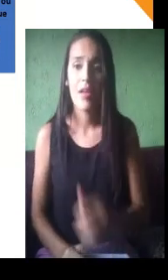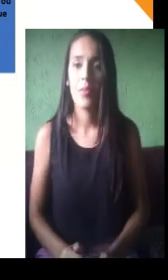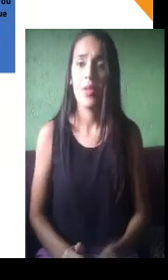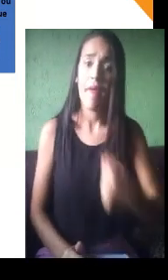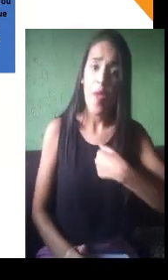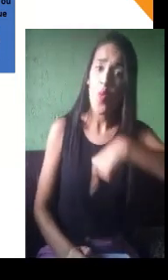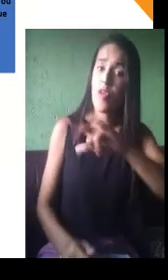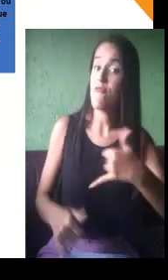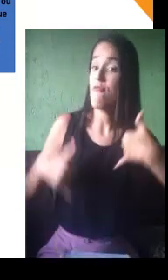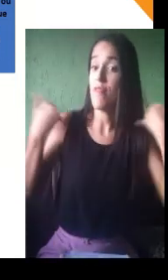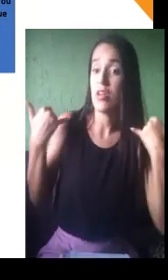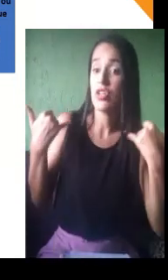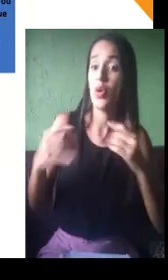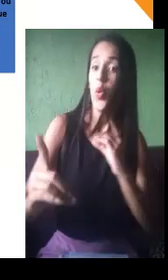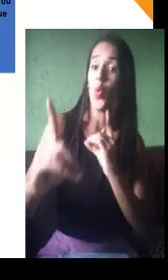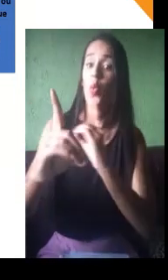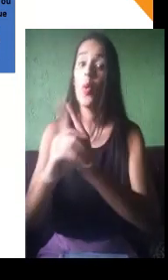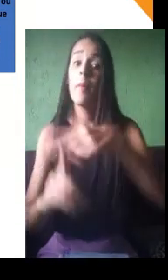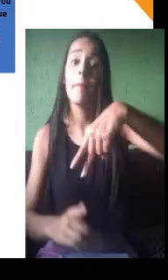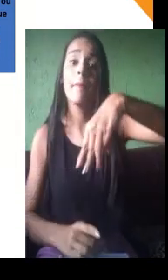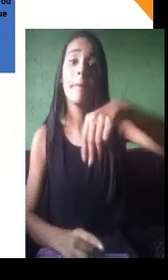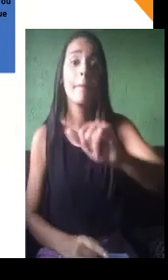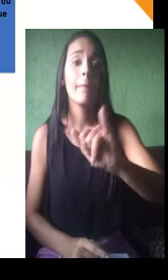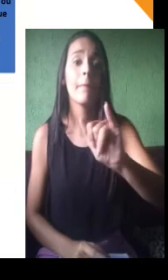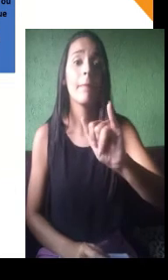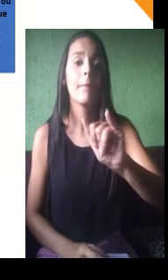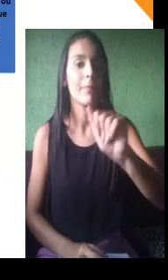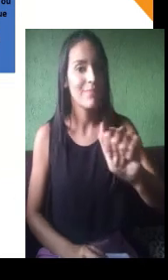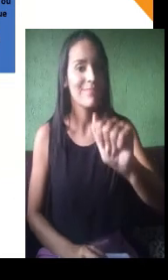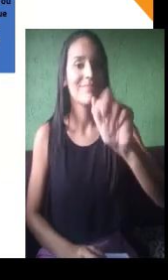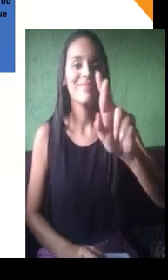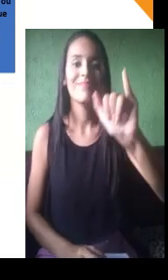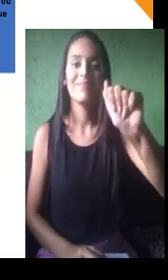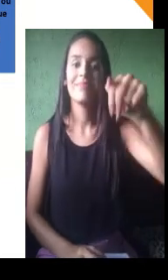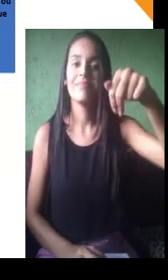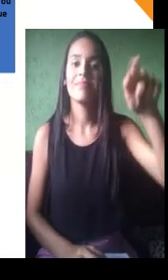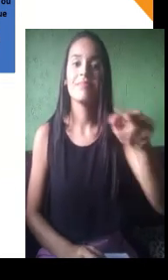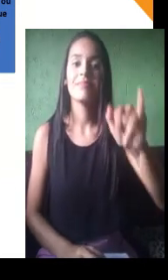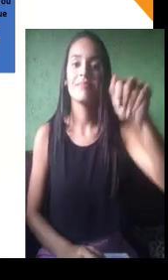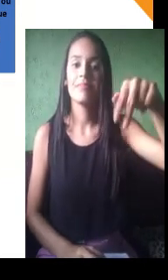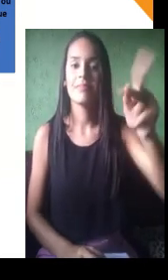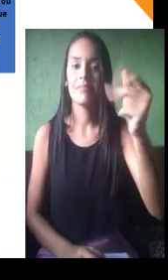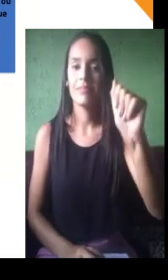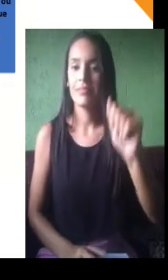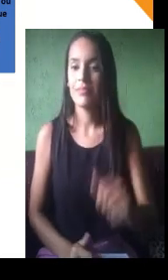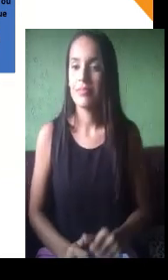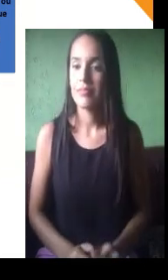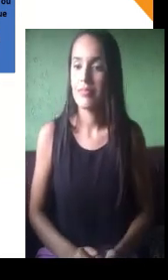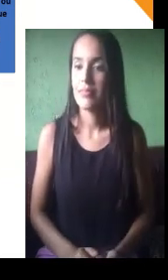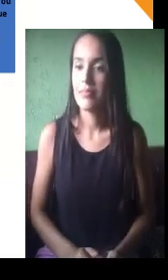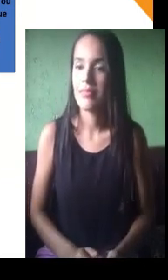gênero, o artigo de opinião é um gênero, o texto enciclopédico é um gênero, a receita é um gênero, mas a gente vai discutir essa questão dos gêneros